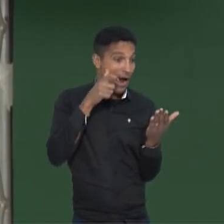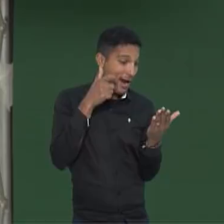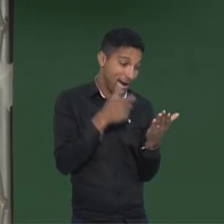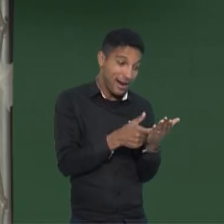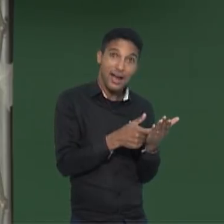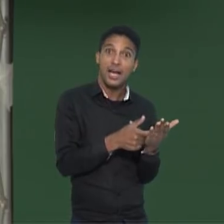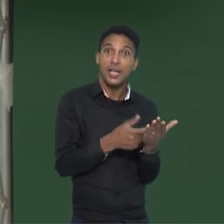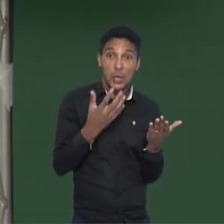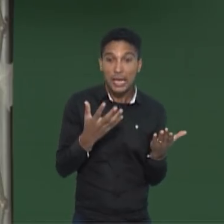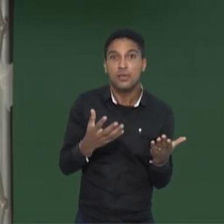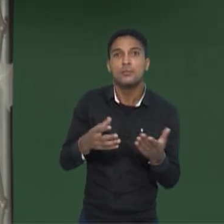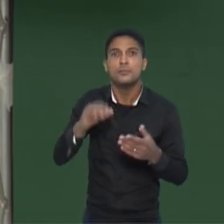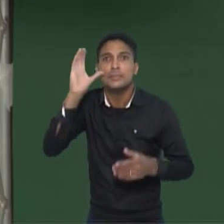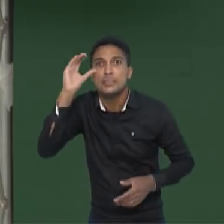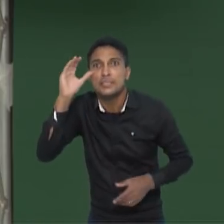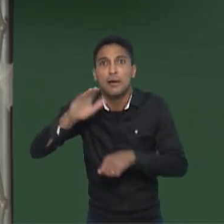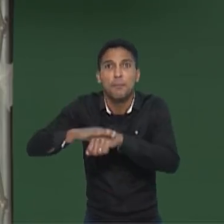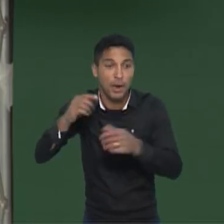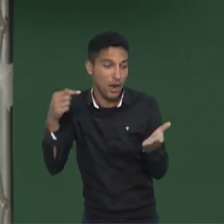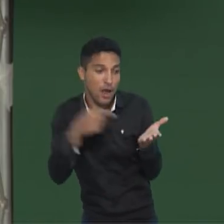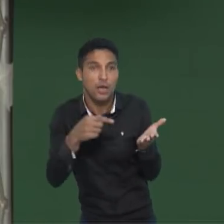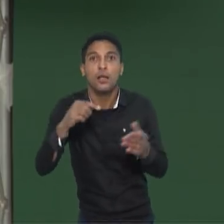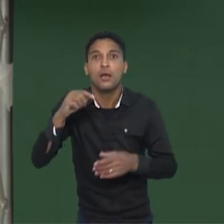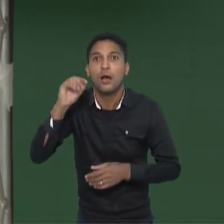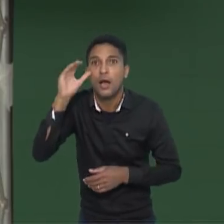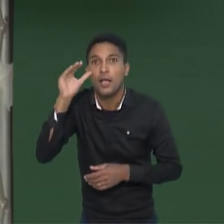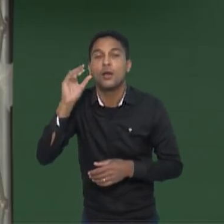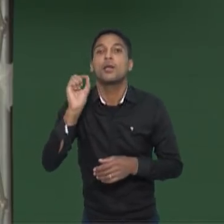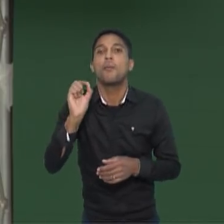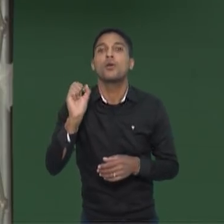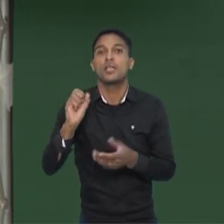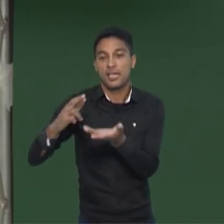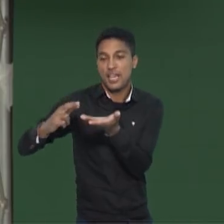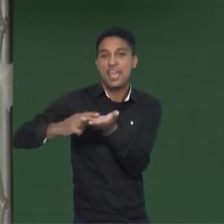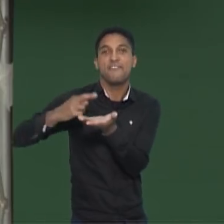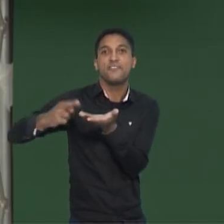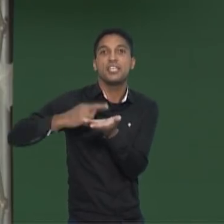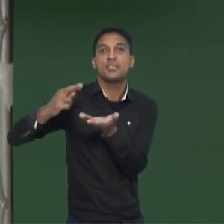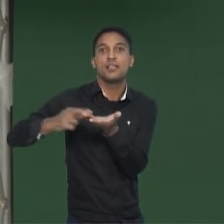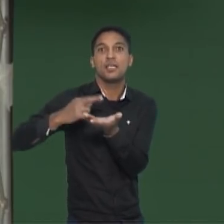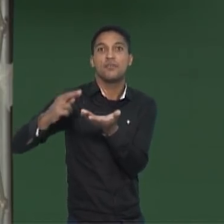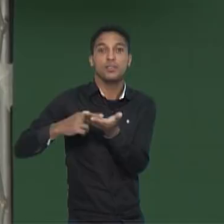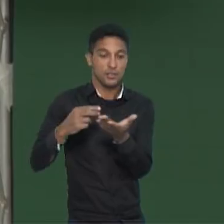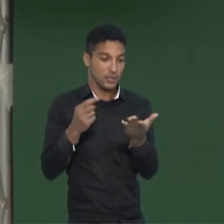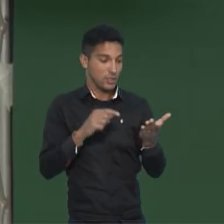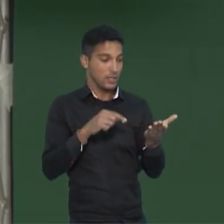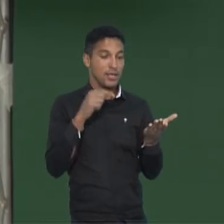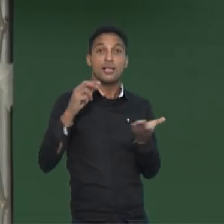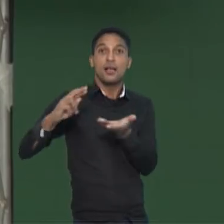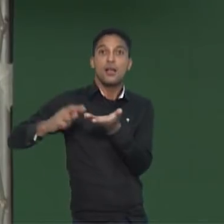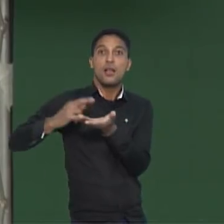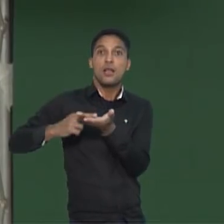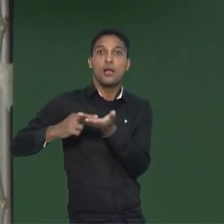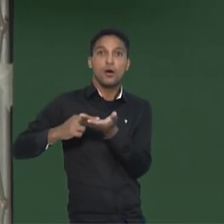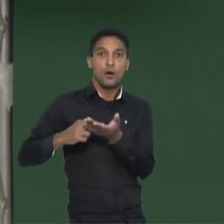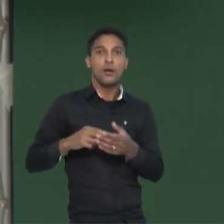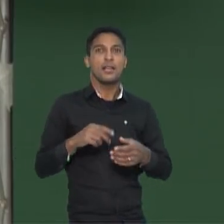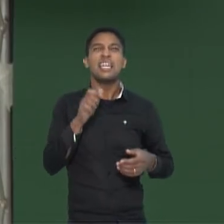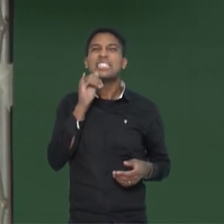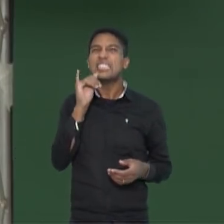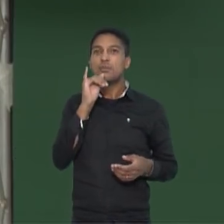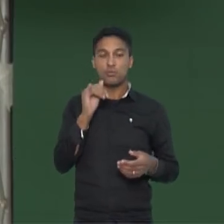Então, ela pode se produzir, por exemplo, revistas, abrindo mais aquele campo. Vamos dizer que você lê um livro ali